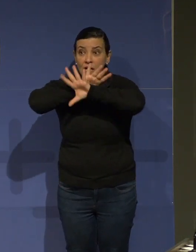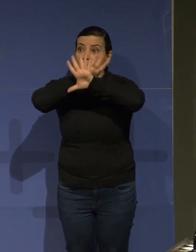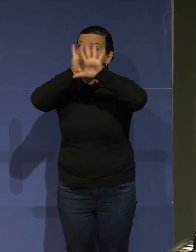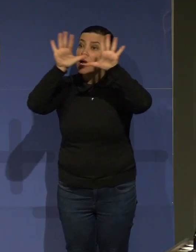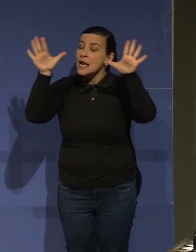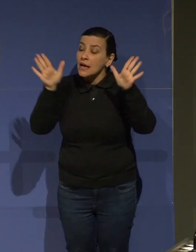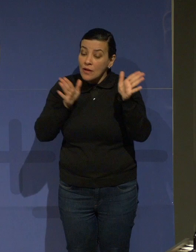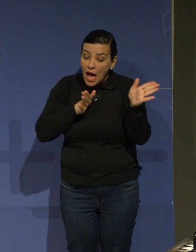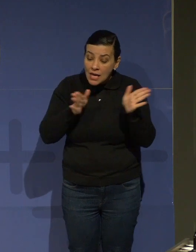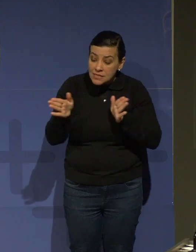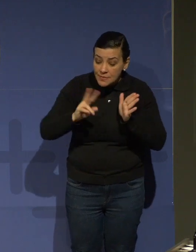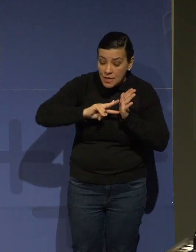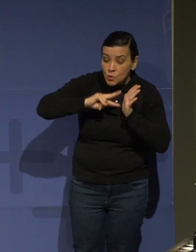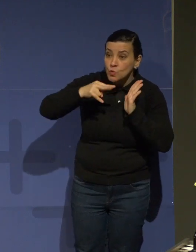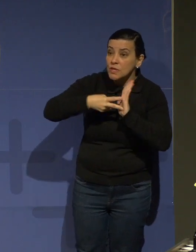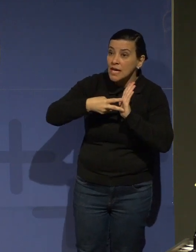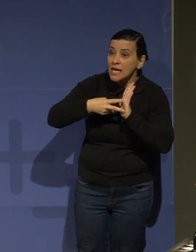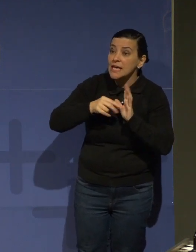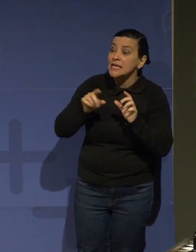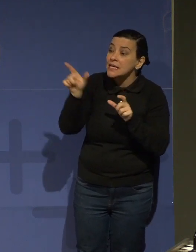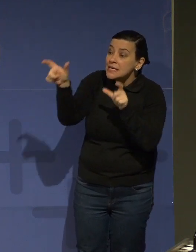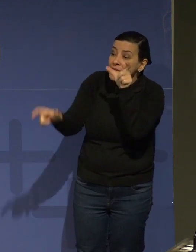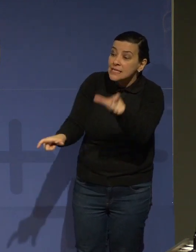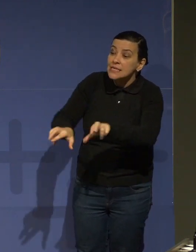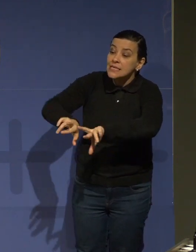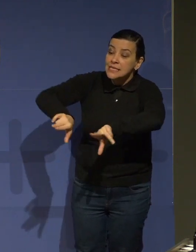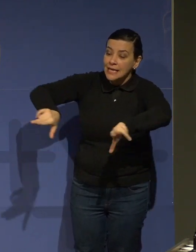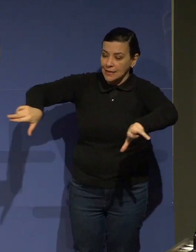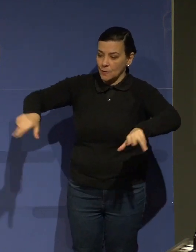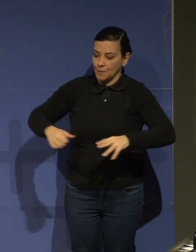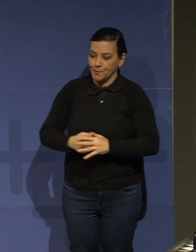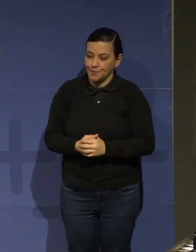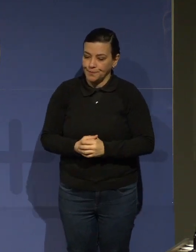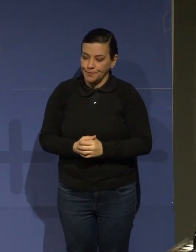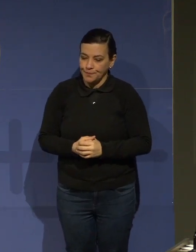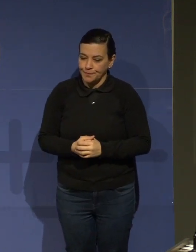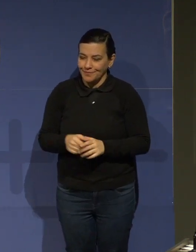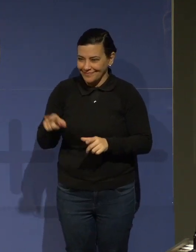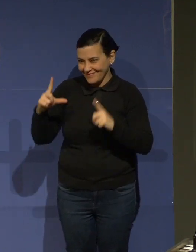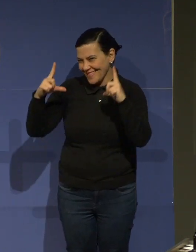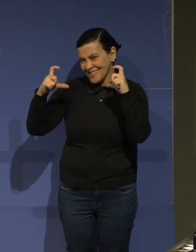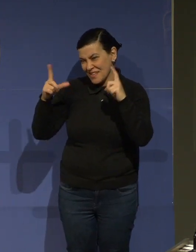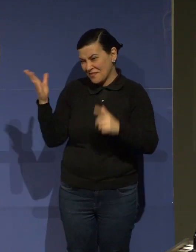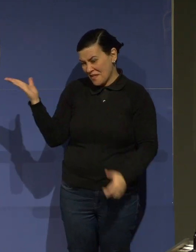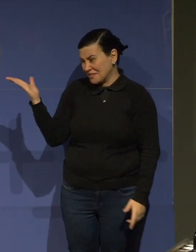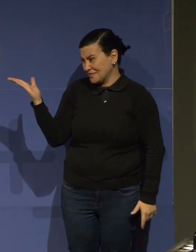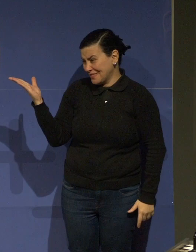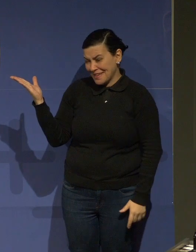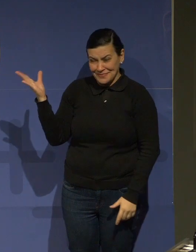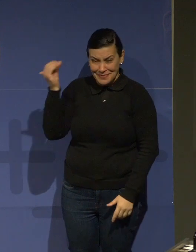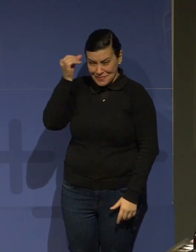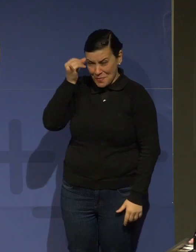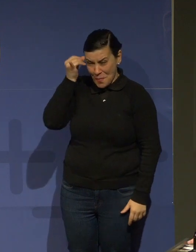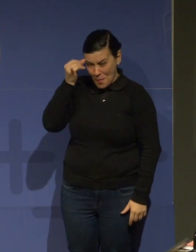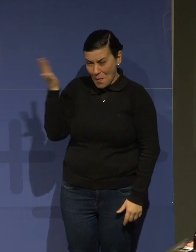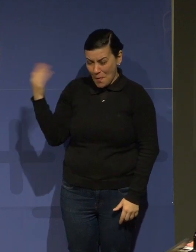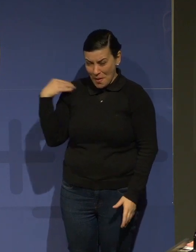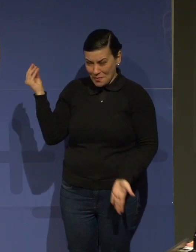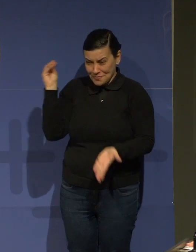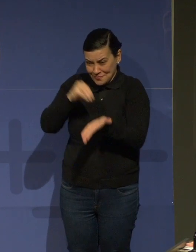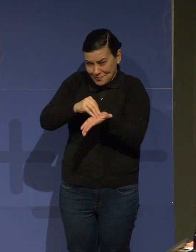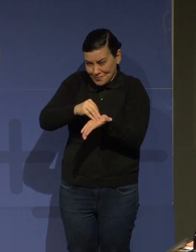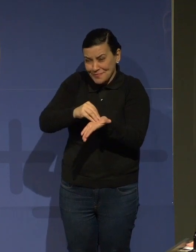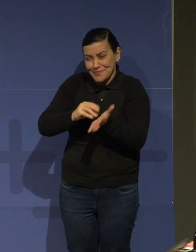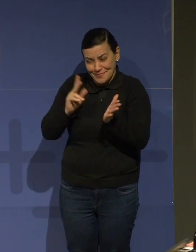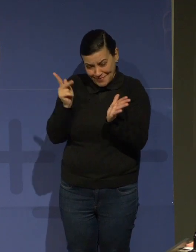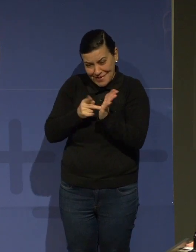que é o papel de cada um nisso. Pode passar. Bom, essa foto idiota aqui que eu coloquei no meu próprio slide foi algo que